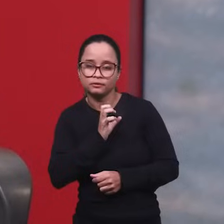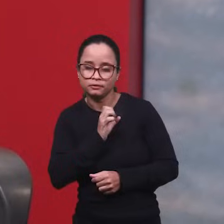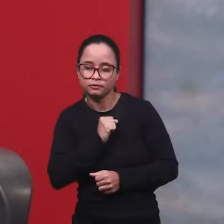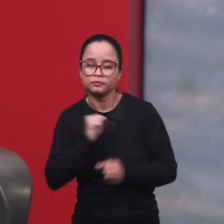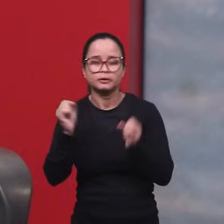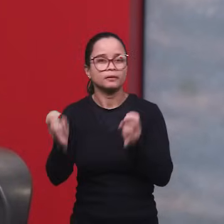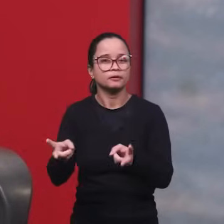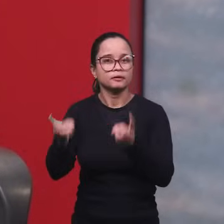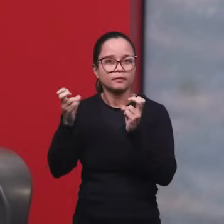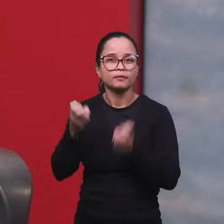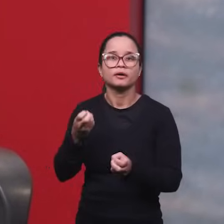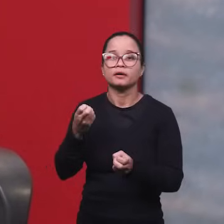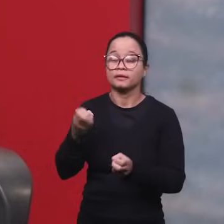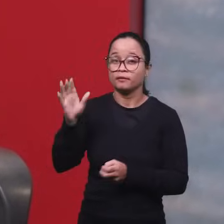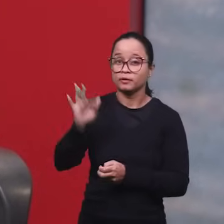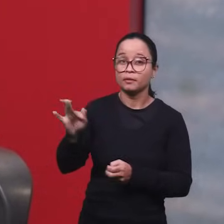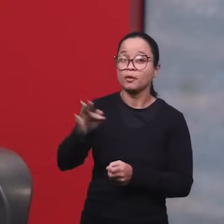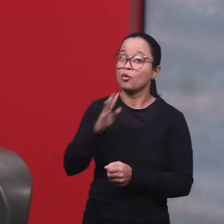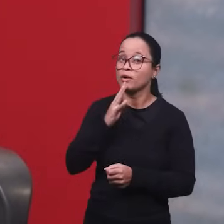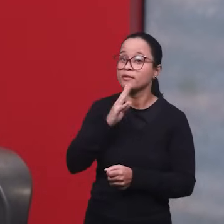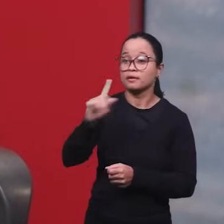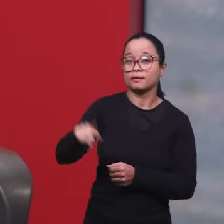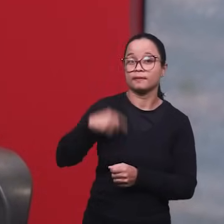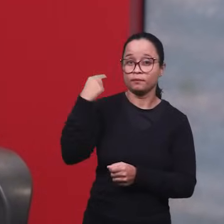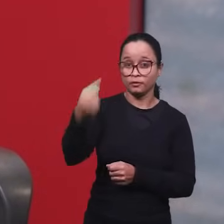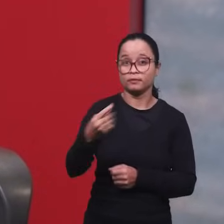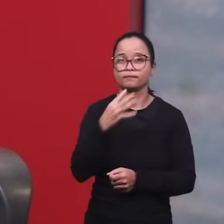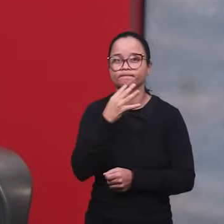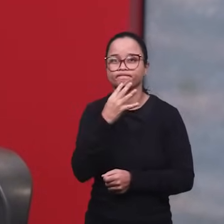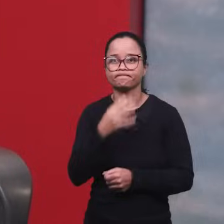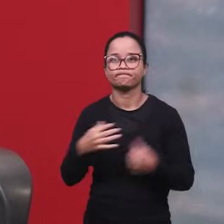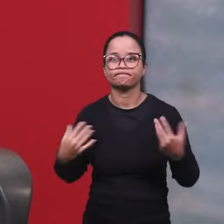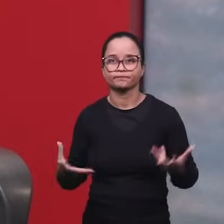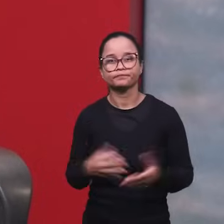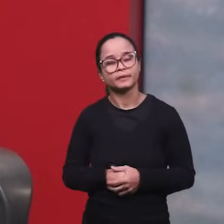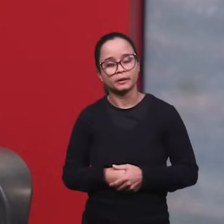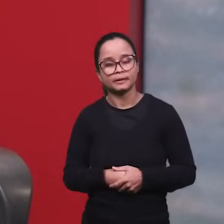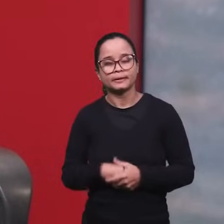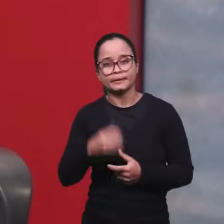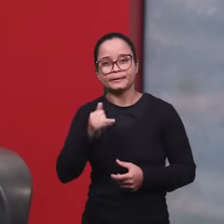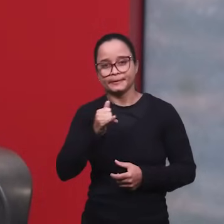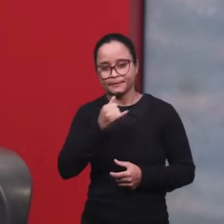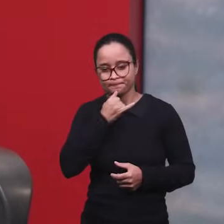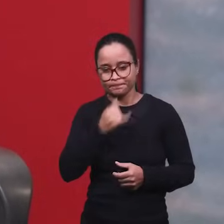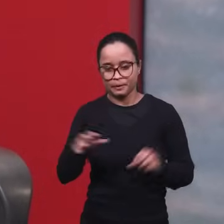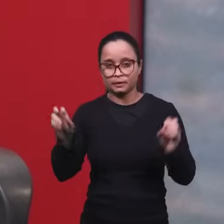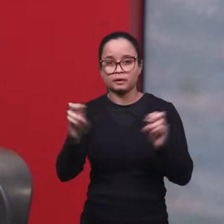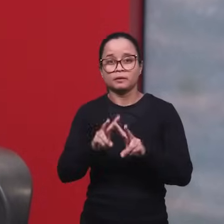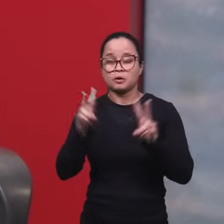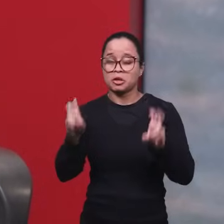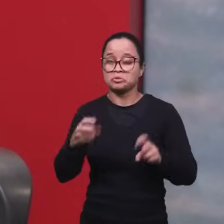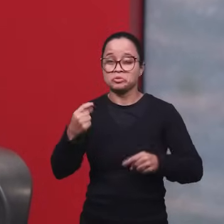amo, me identifiquei, porque eu tive a oportunidade de conhecer depois. Então, é uma pena que, infelizmente, esse assunto é pouco discutido e